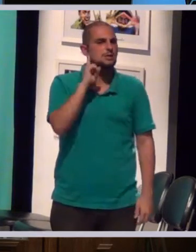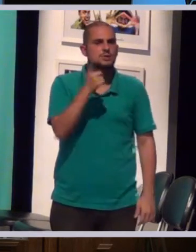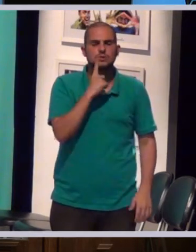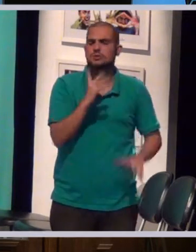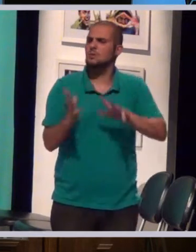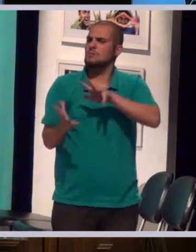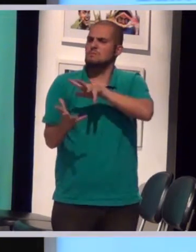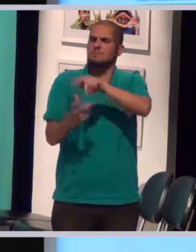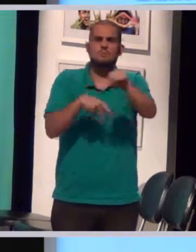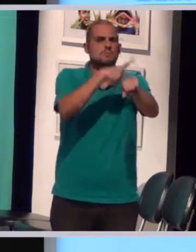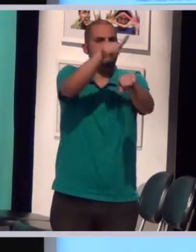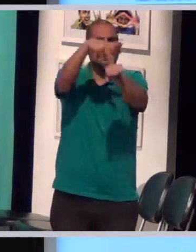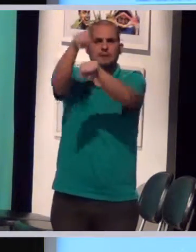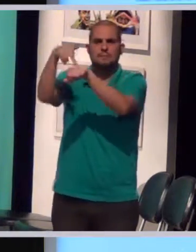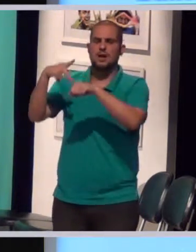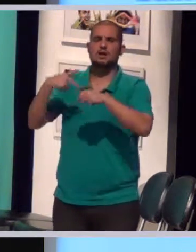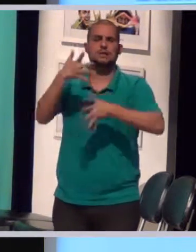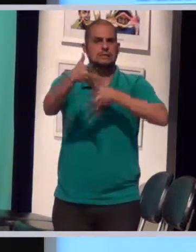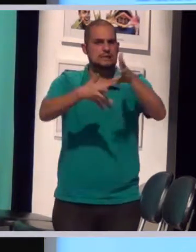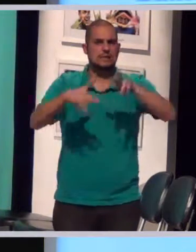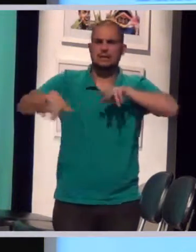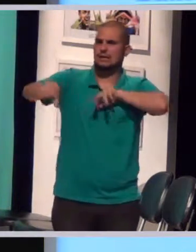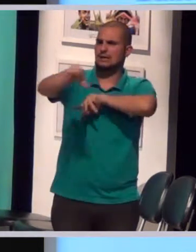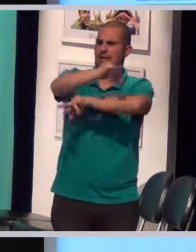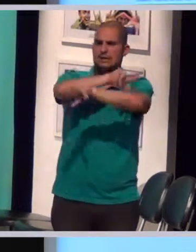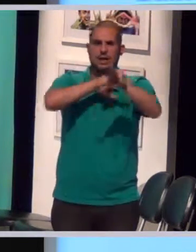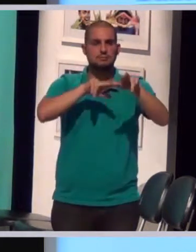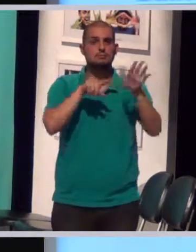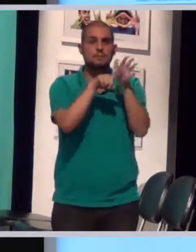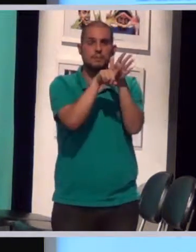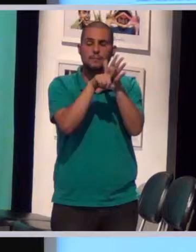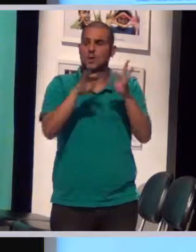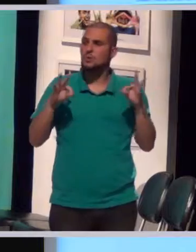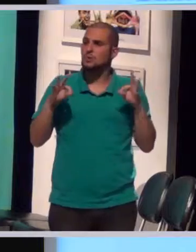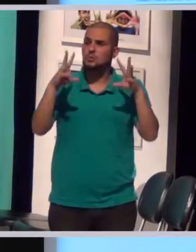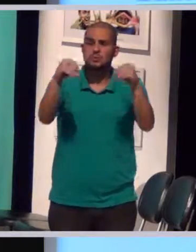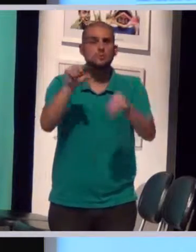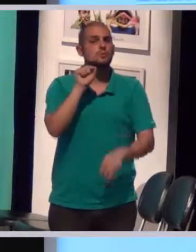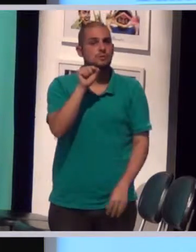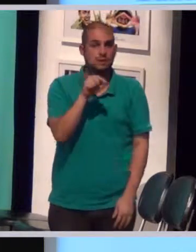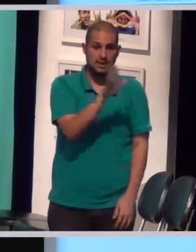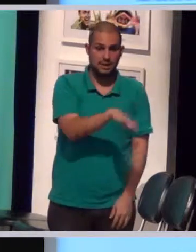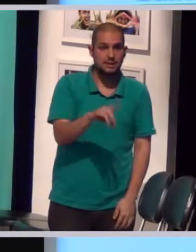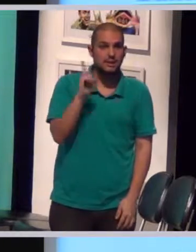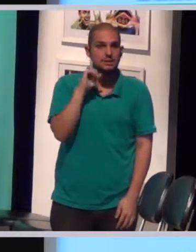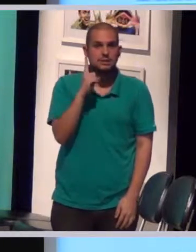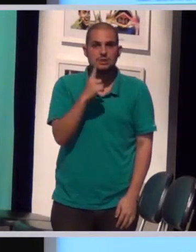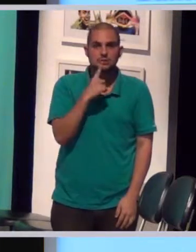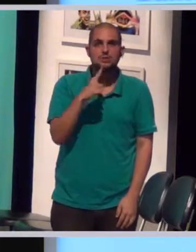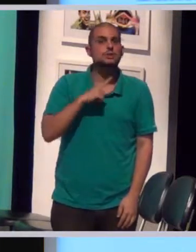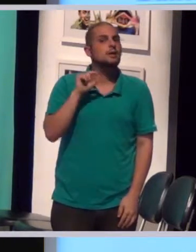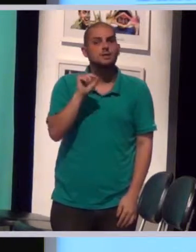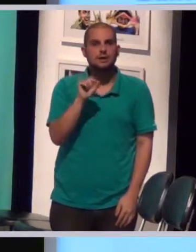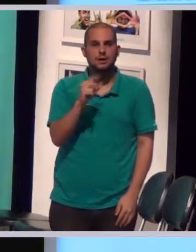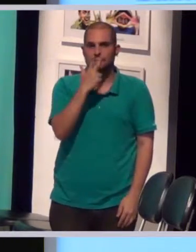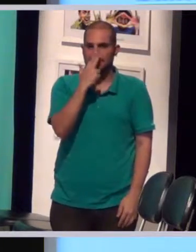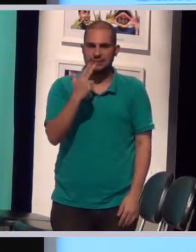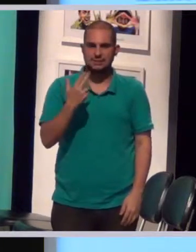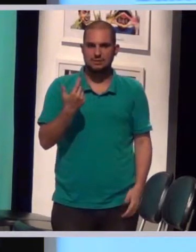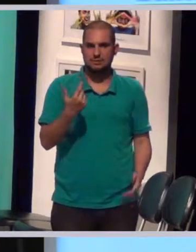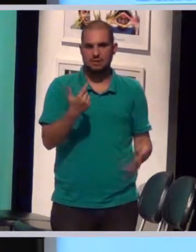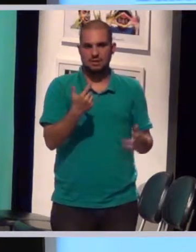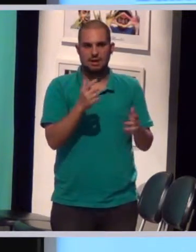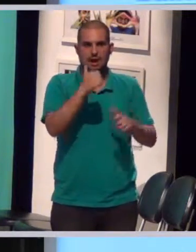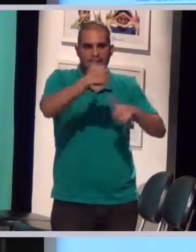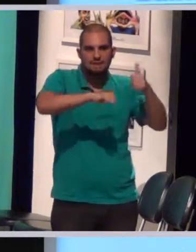de sinais, e em todas as pesquisas, as crianças surdas têm um SPAN, que é a medida de memória de